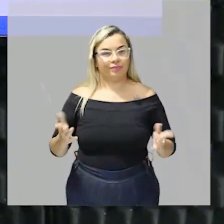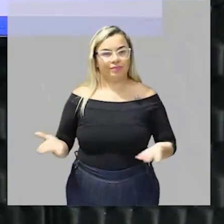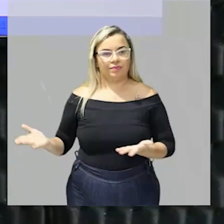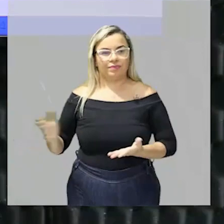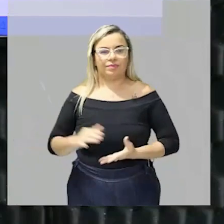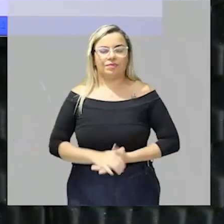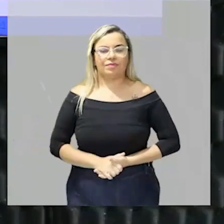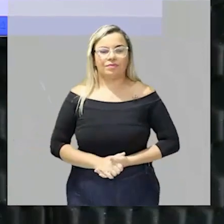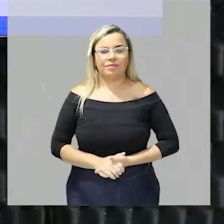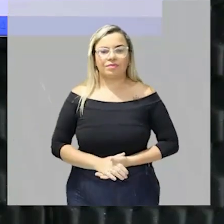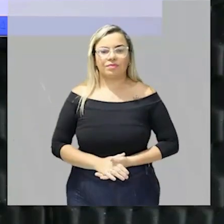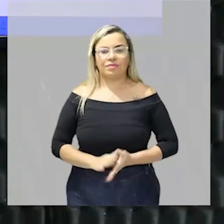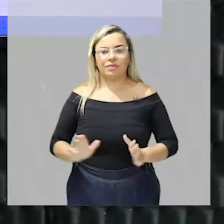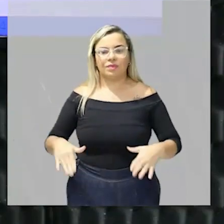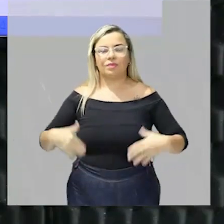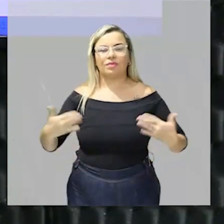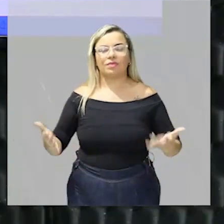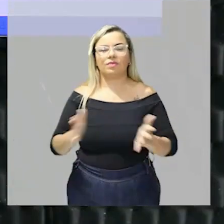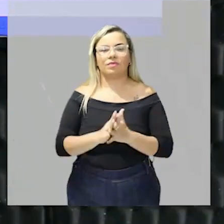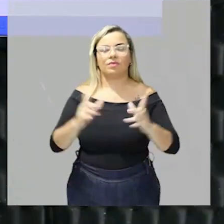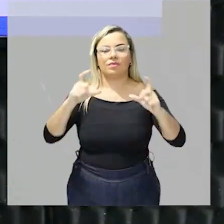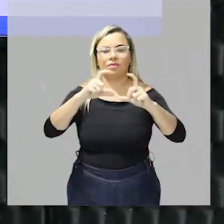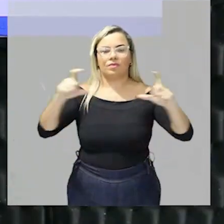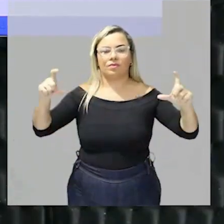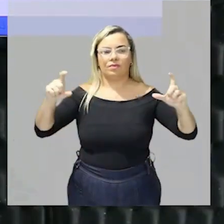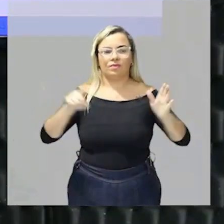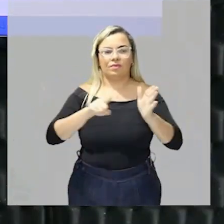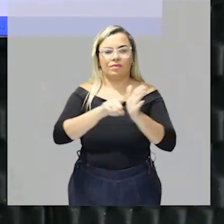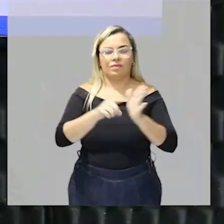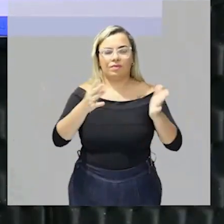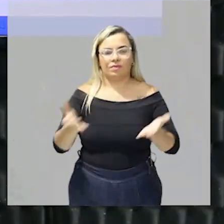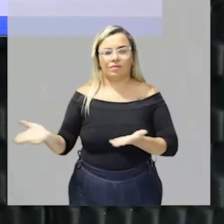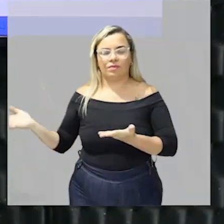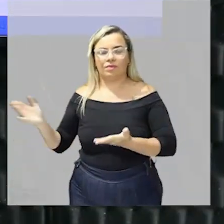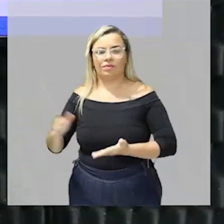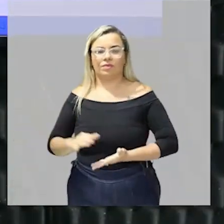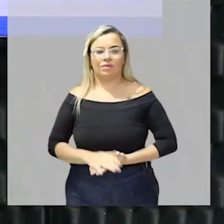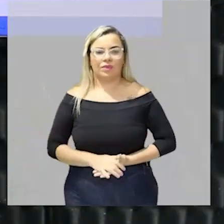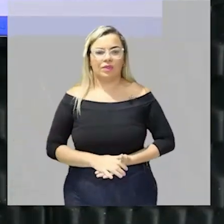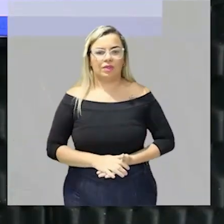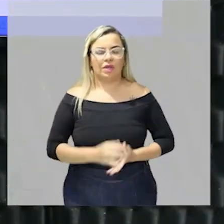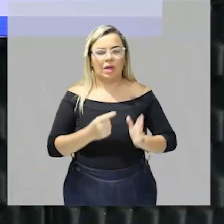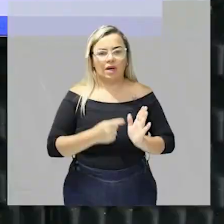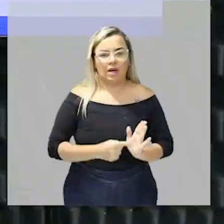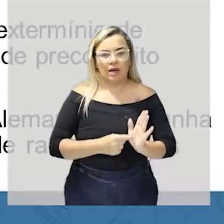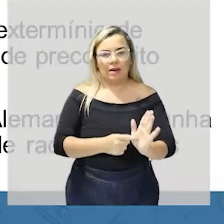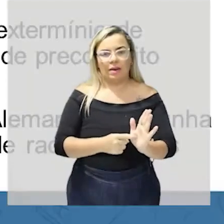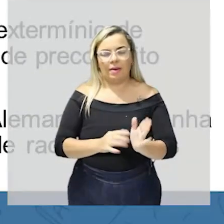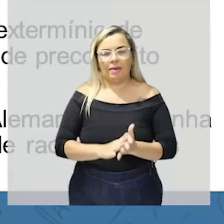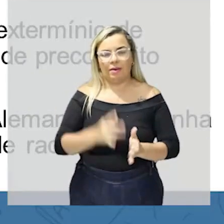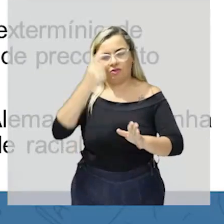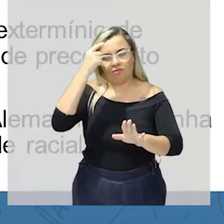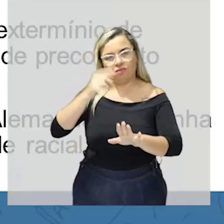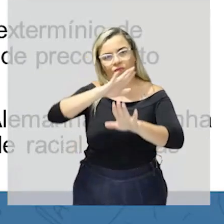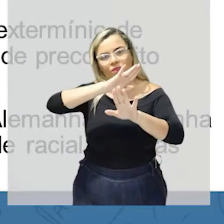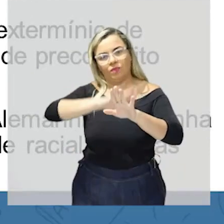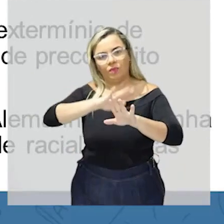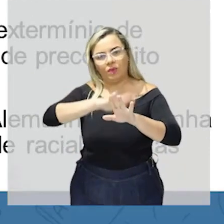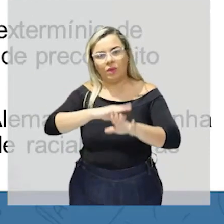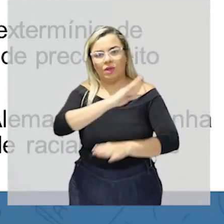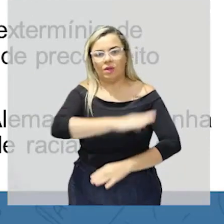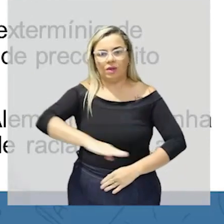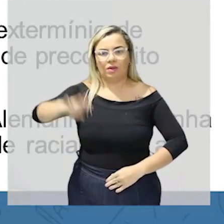aqui vem um comando, né? O comando da questão. Sob os preceitos básicos da ideologia